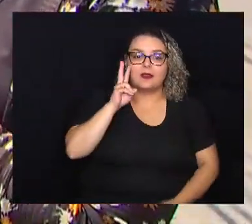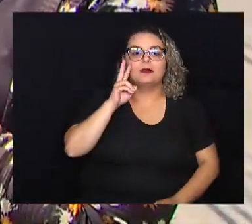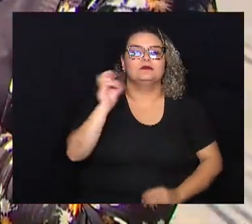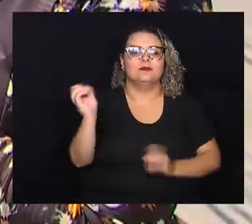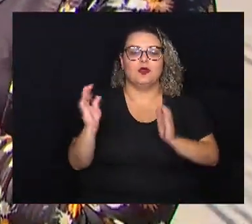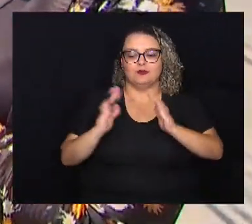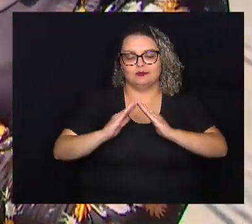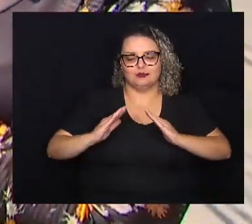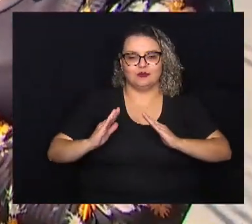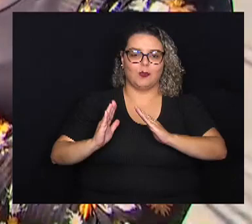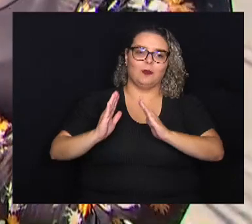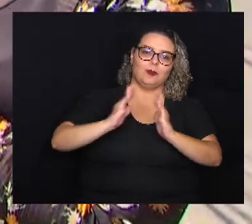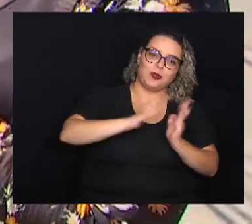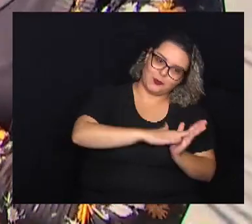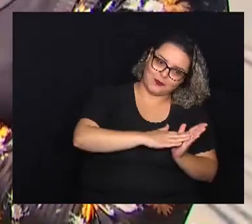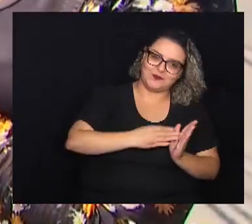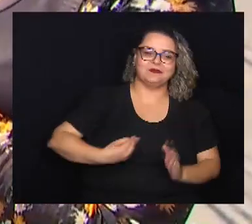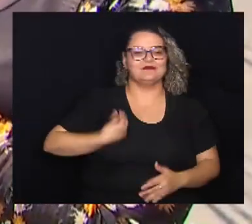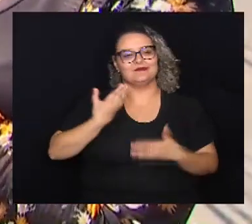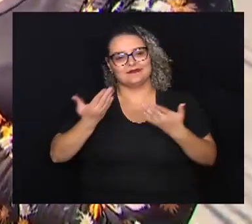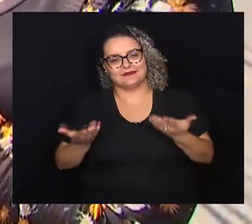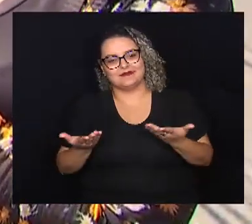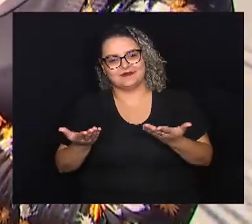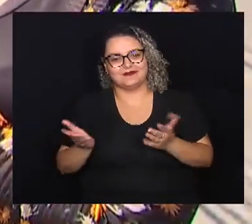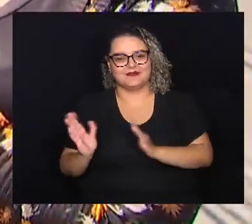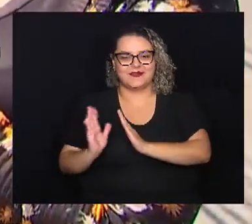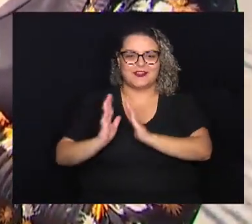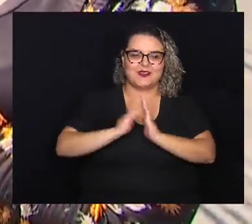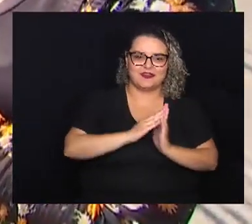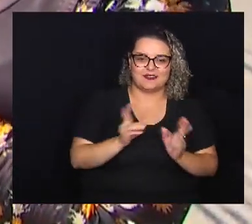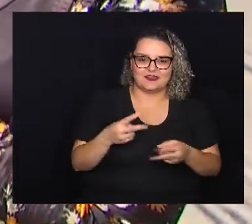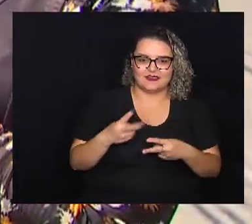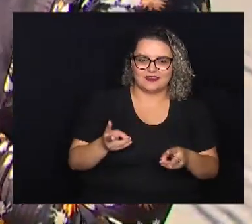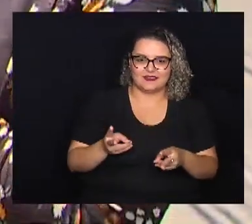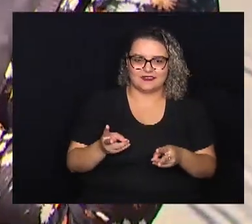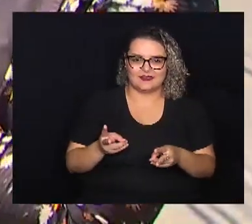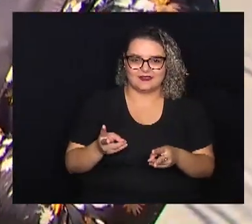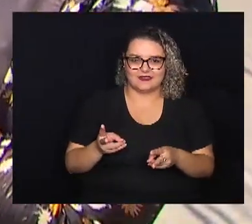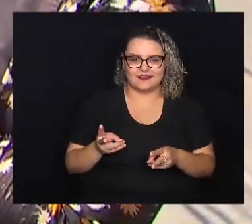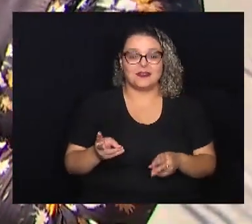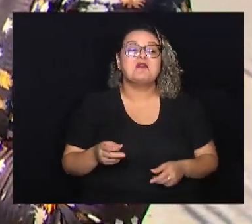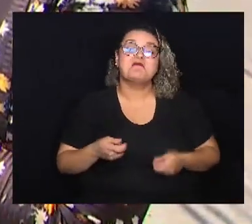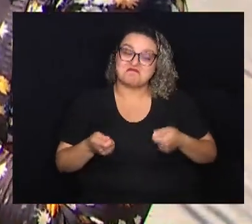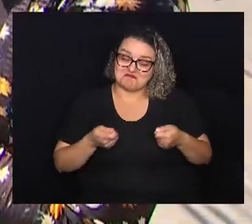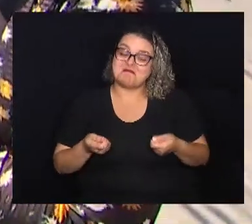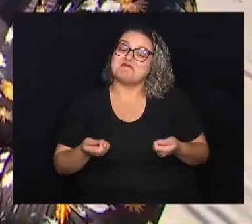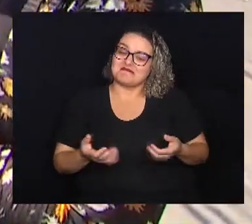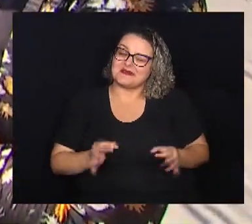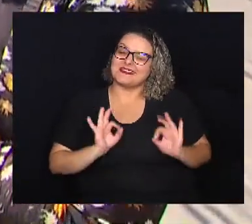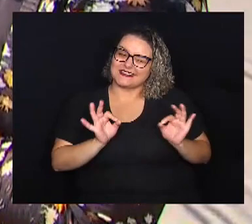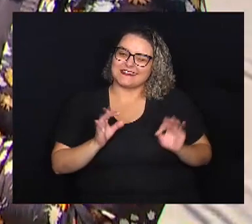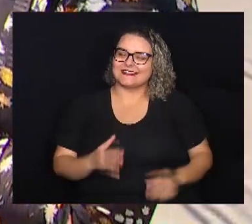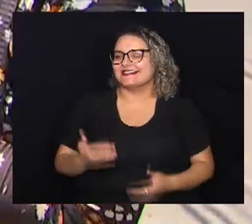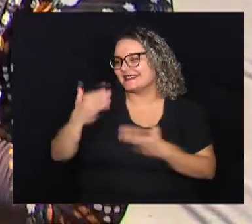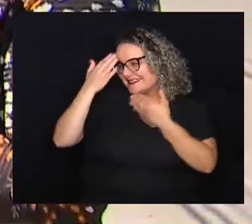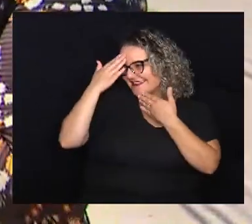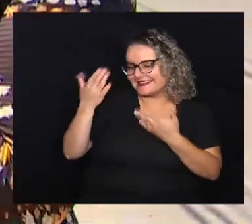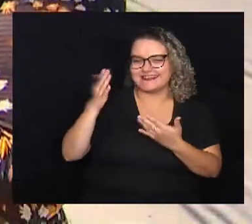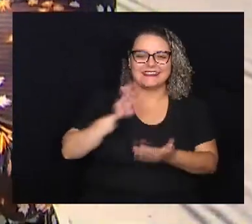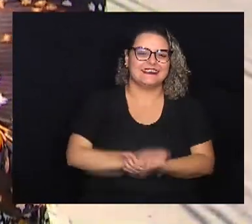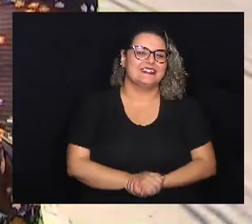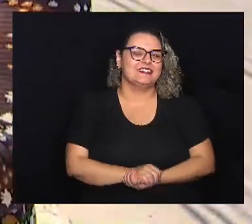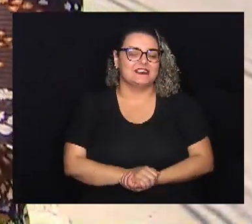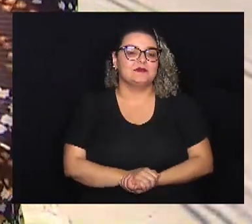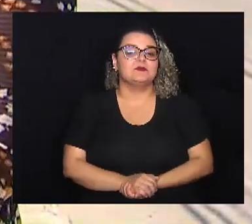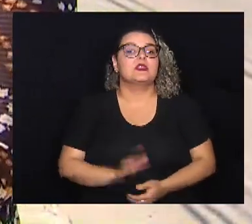placa caiu, né? Mas ao vivo é assim mesmo e caiu por conta do vento e você segurou super bem, diga-se de passagem, né? Ó, daqui a